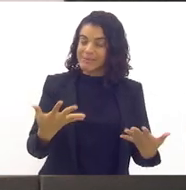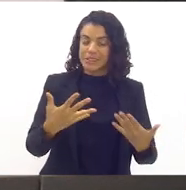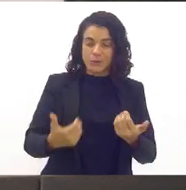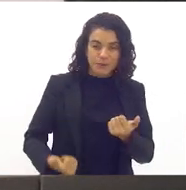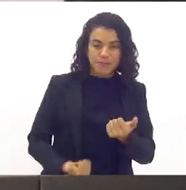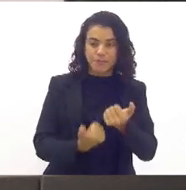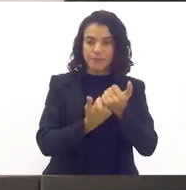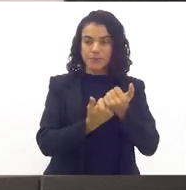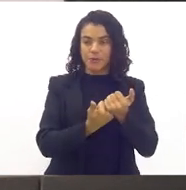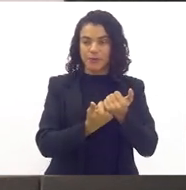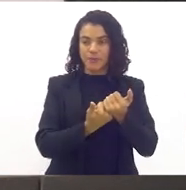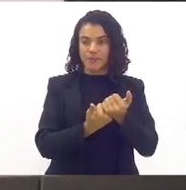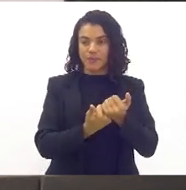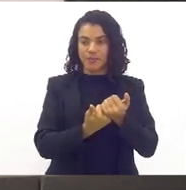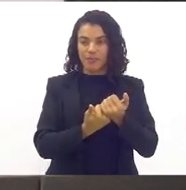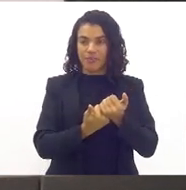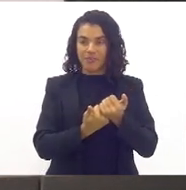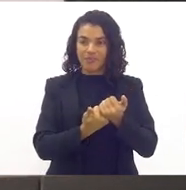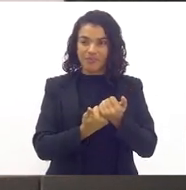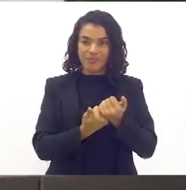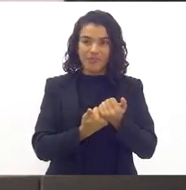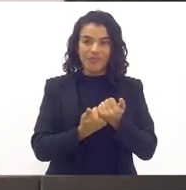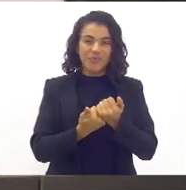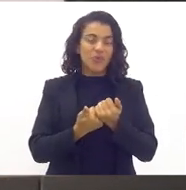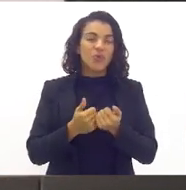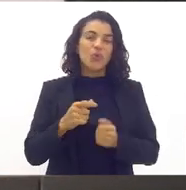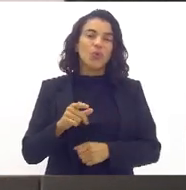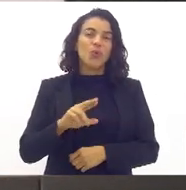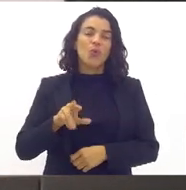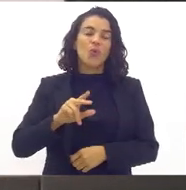aqui, nos dá algum alento. Nem todas as notícias